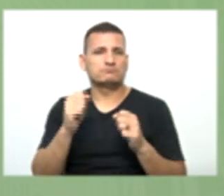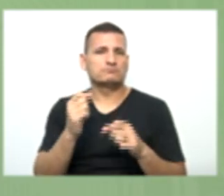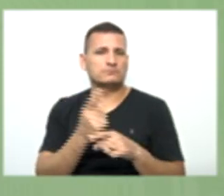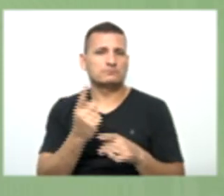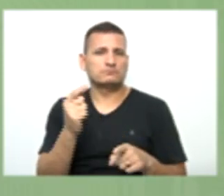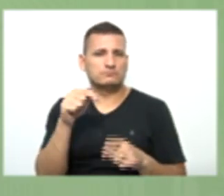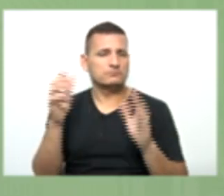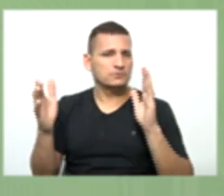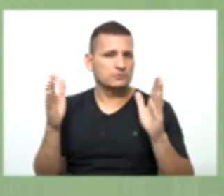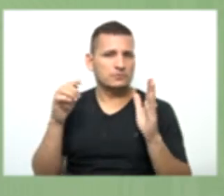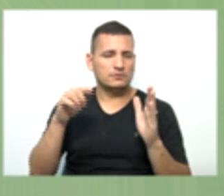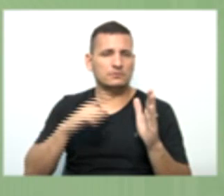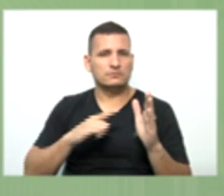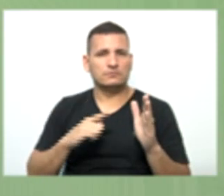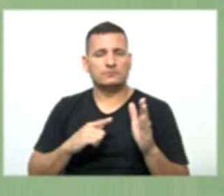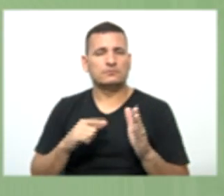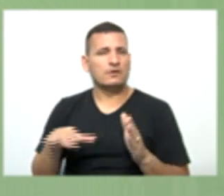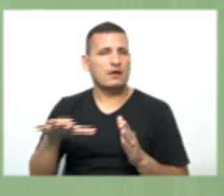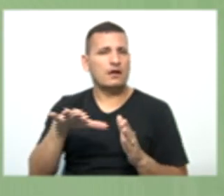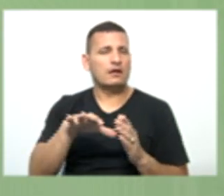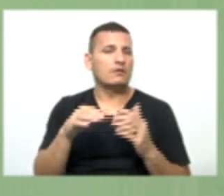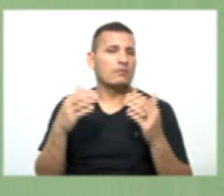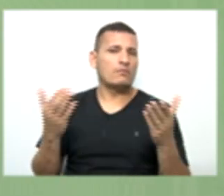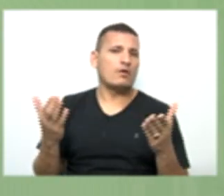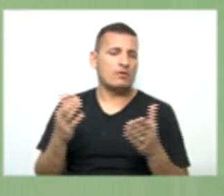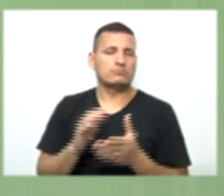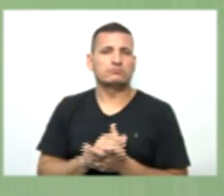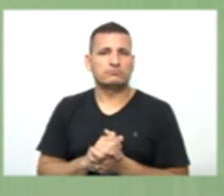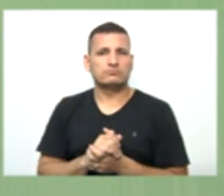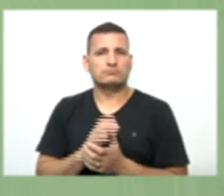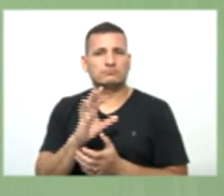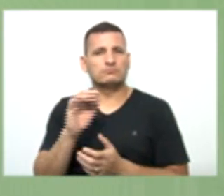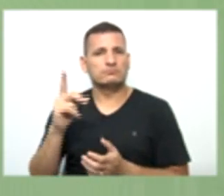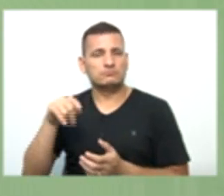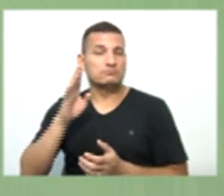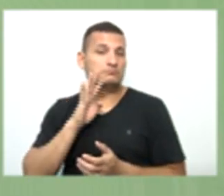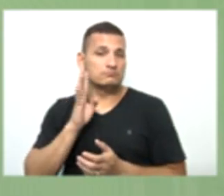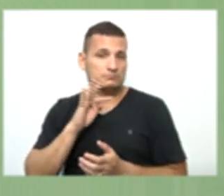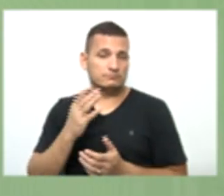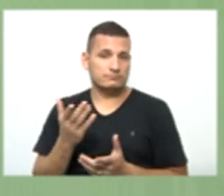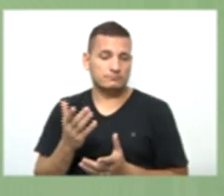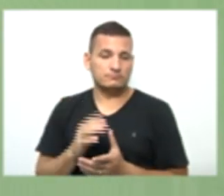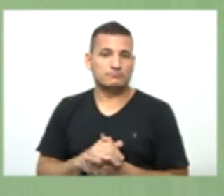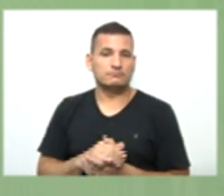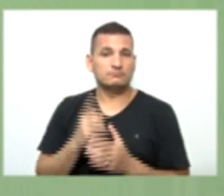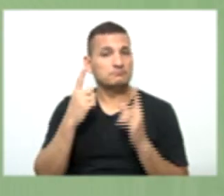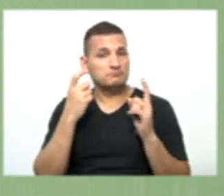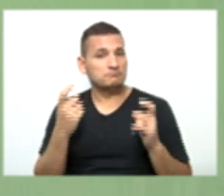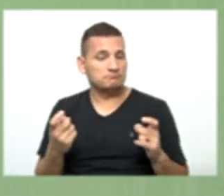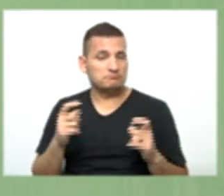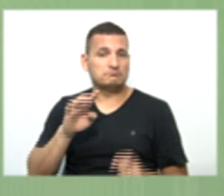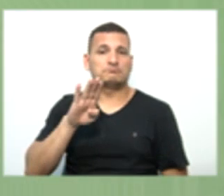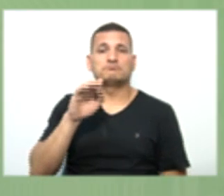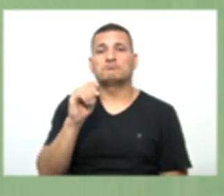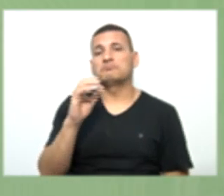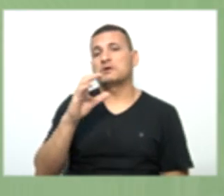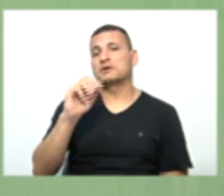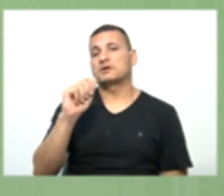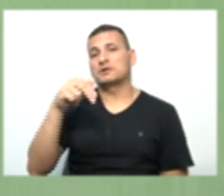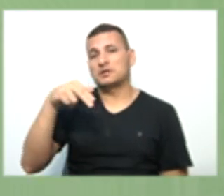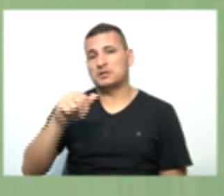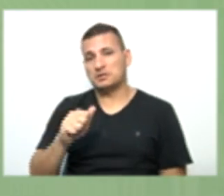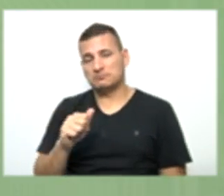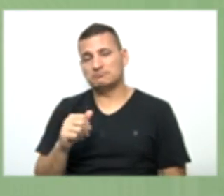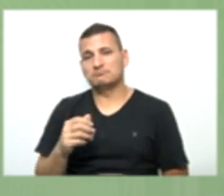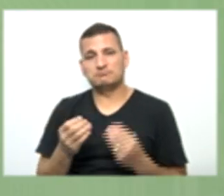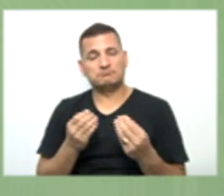está relacionada a quais ramos do cooperativismo é legal, interessante e bacana para se investir no período